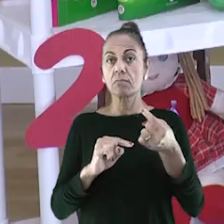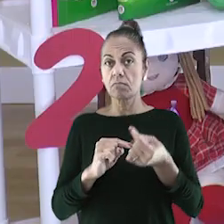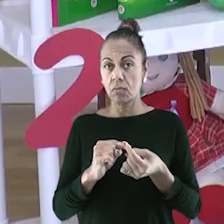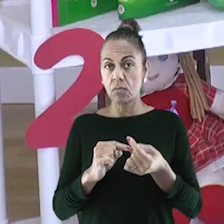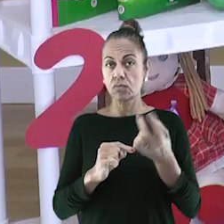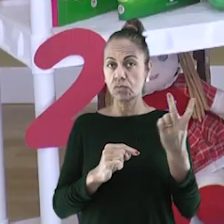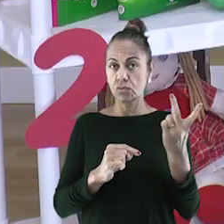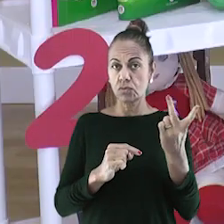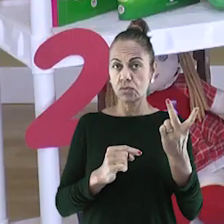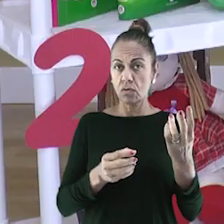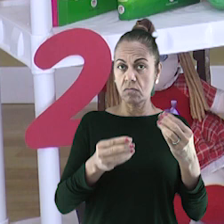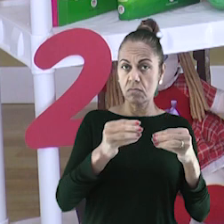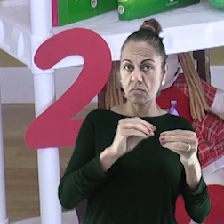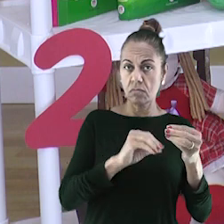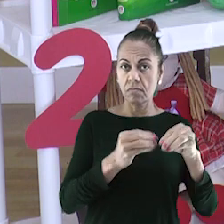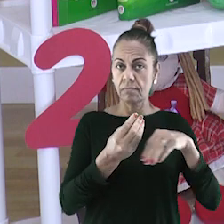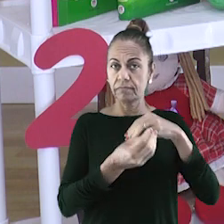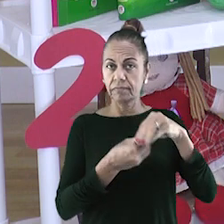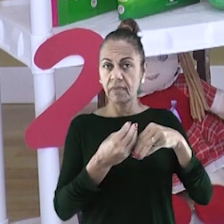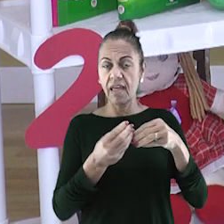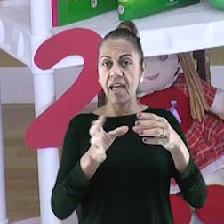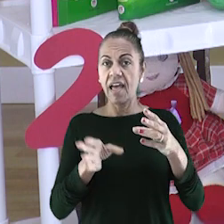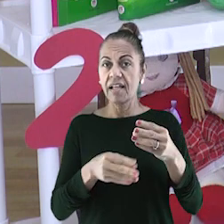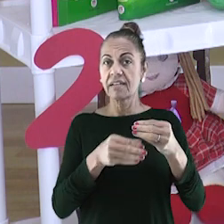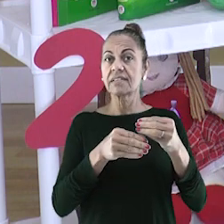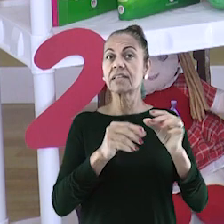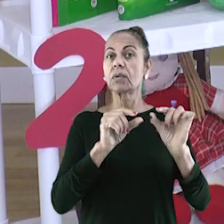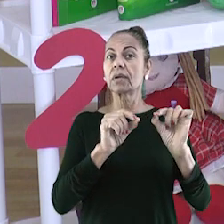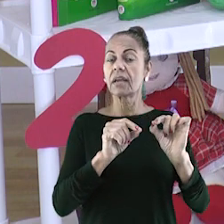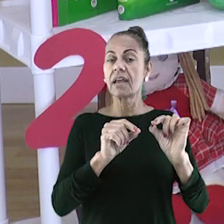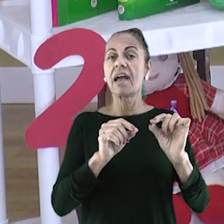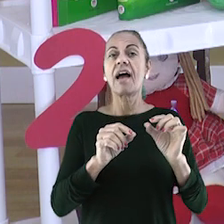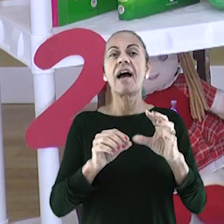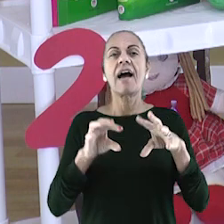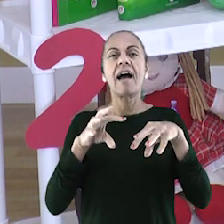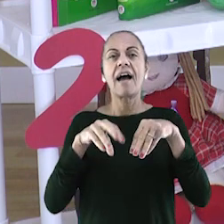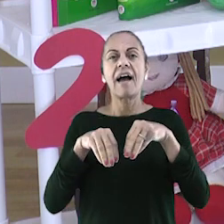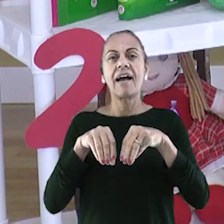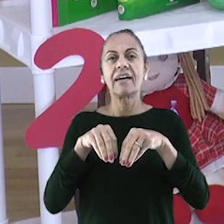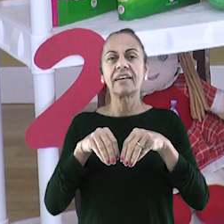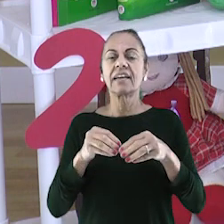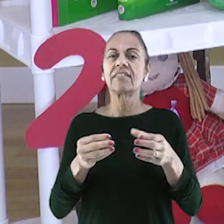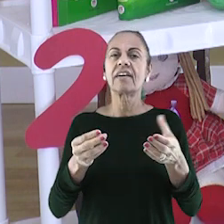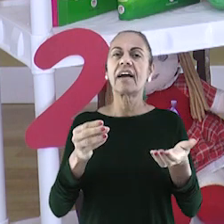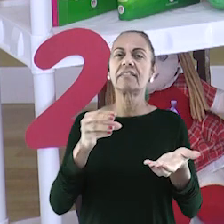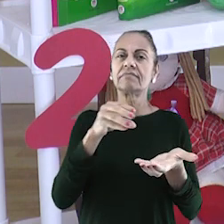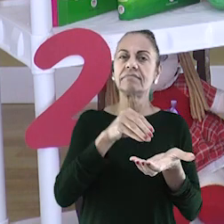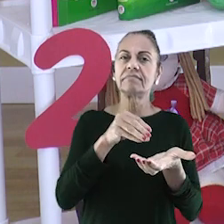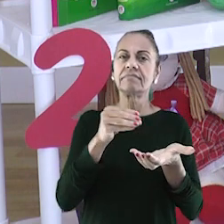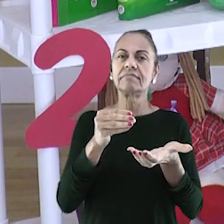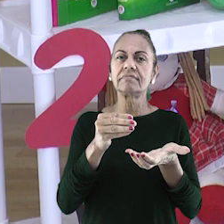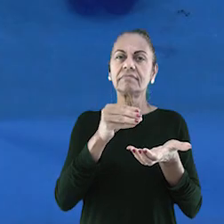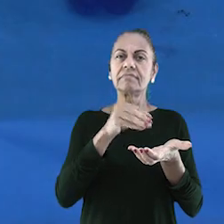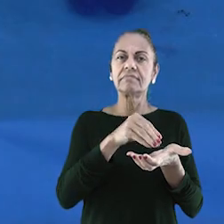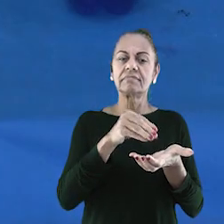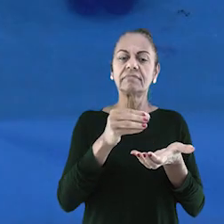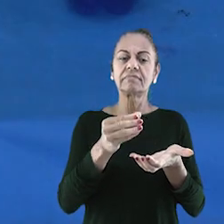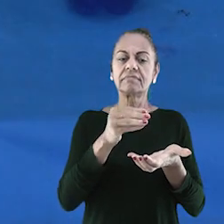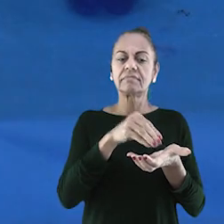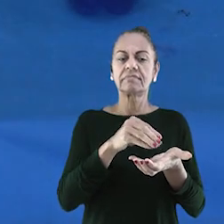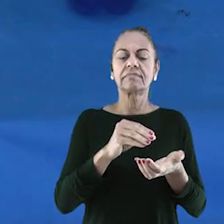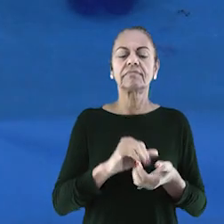Depois que você misturar os dois, você começa a acrescentar a areia aos poucos.